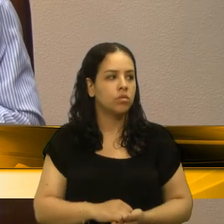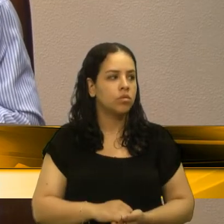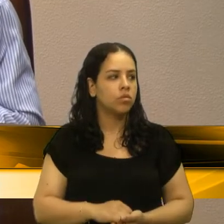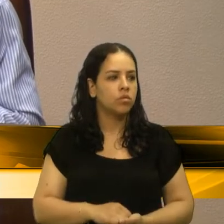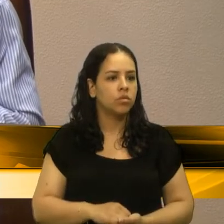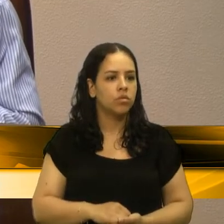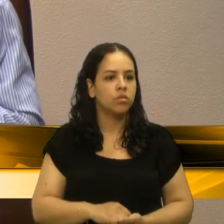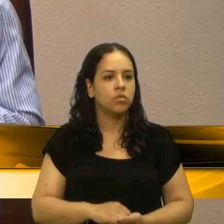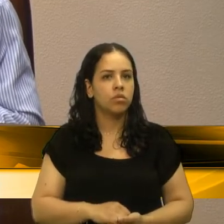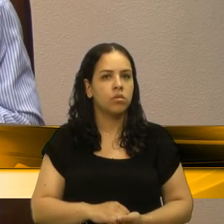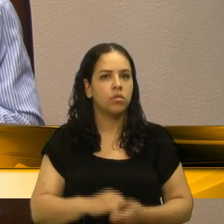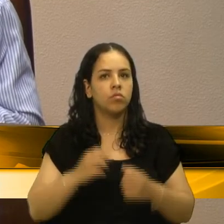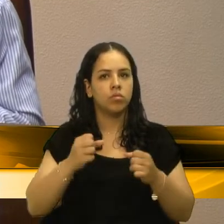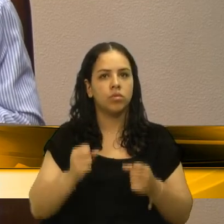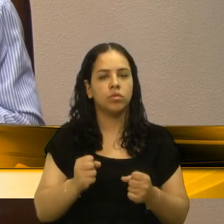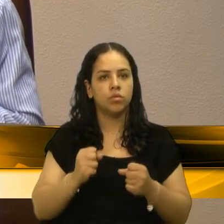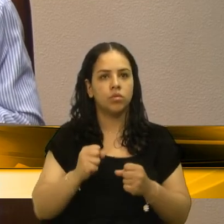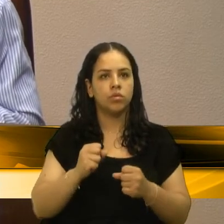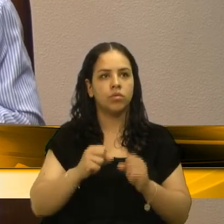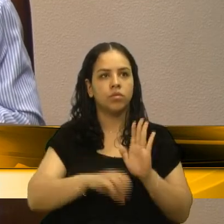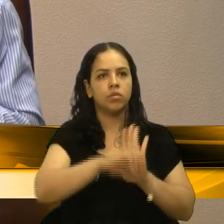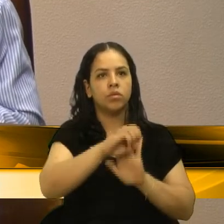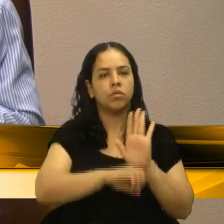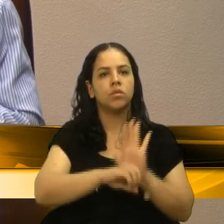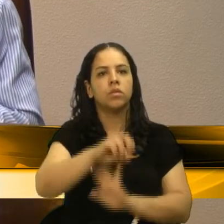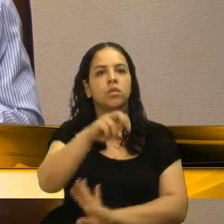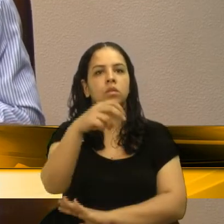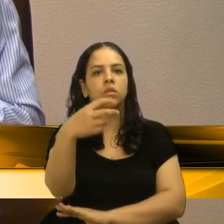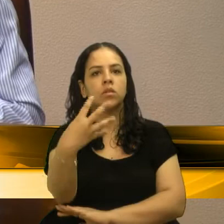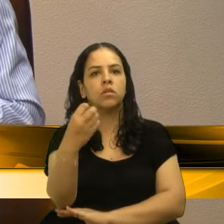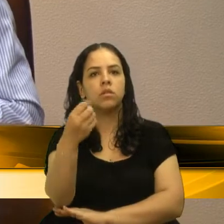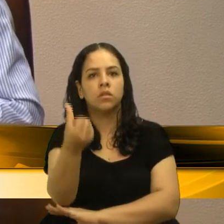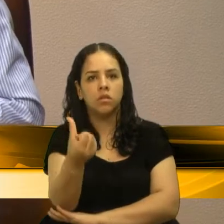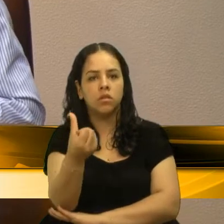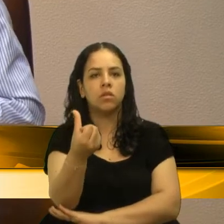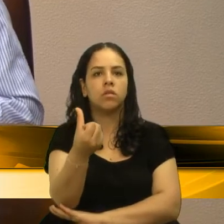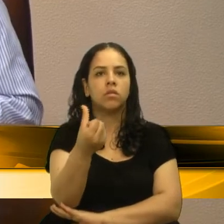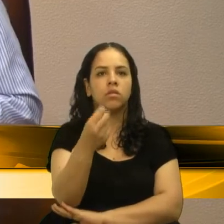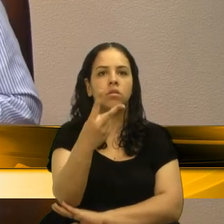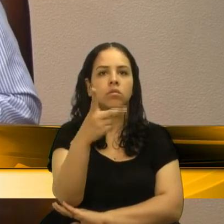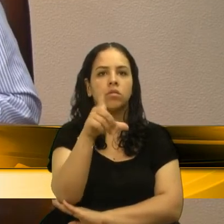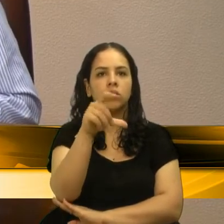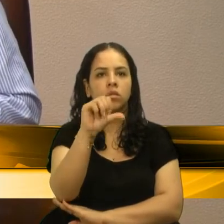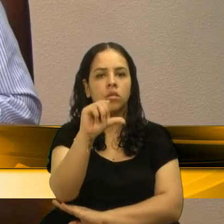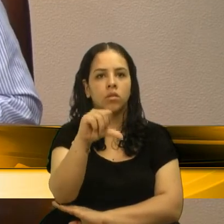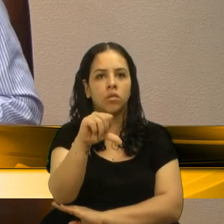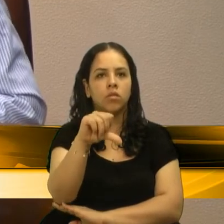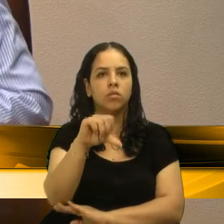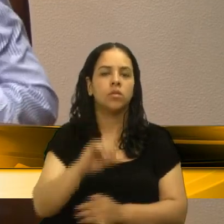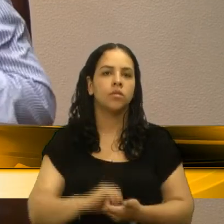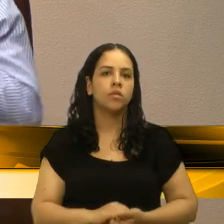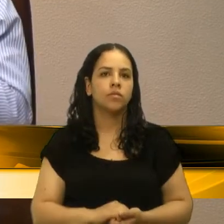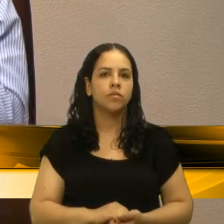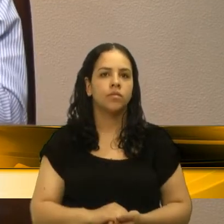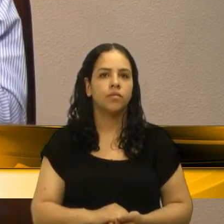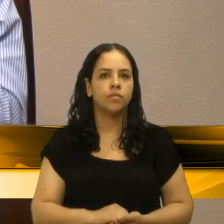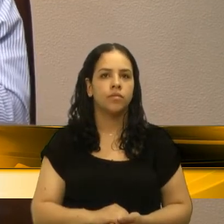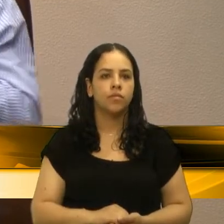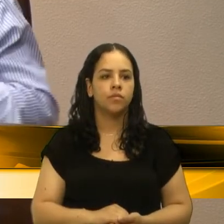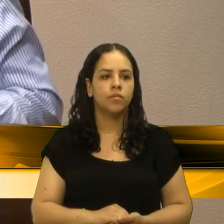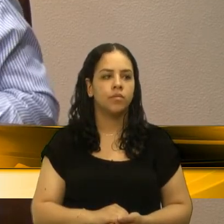de posse aqui o ofício 406-19, de 30 de setembro de 2019, o qual tem a seguinte redação.